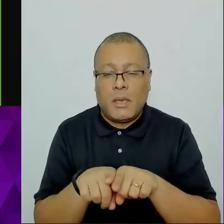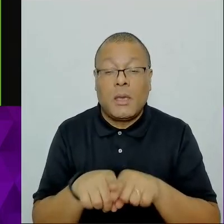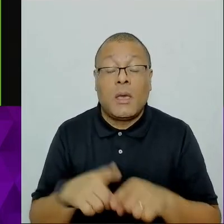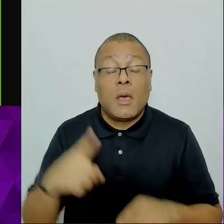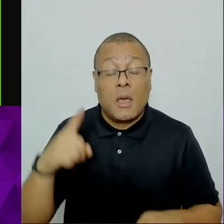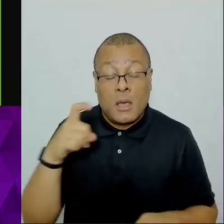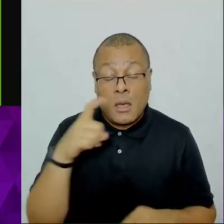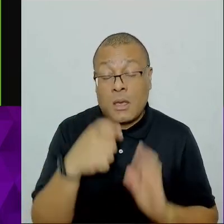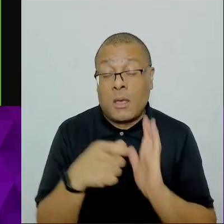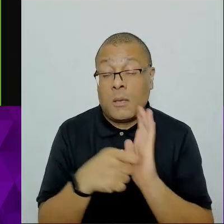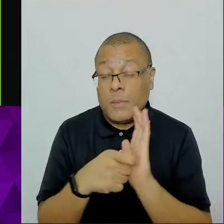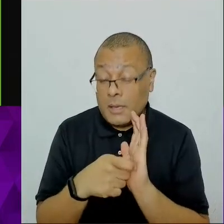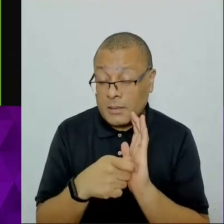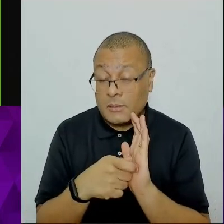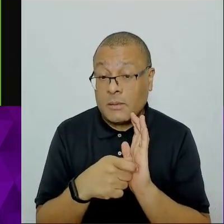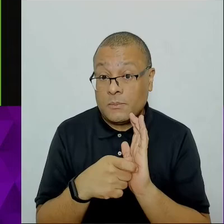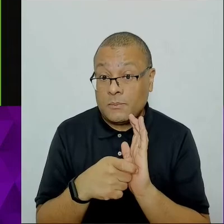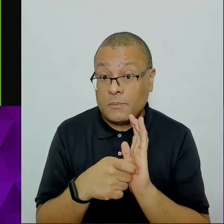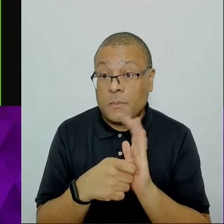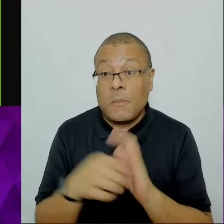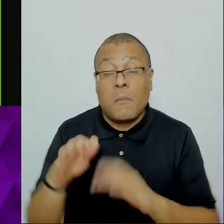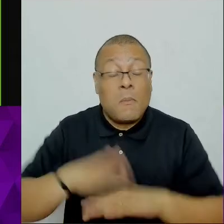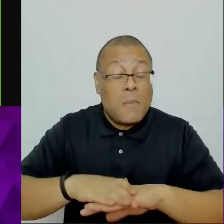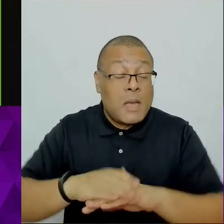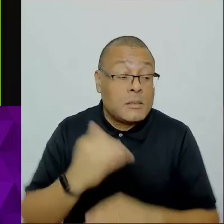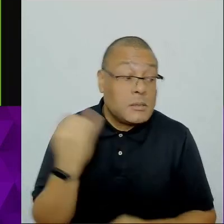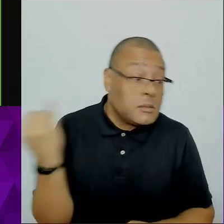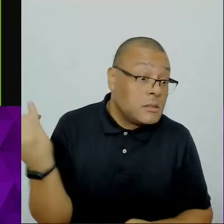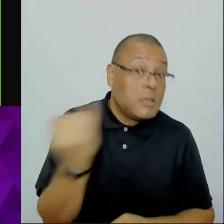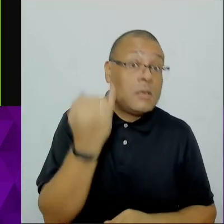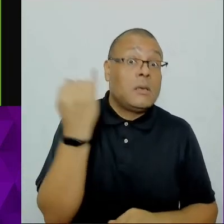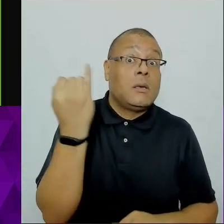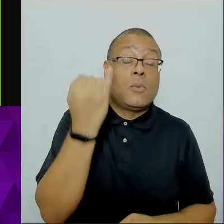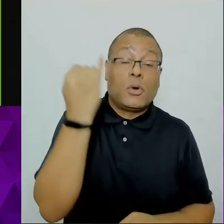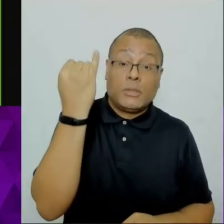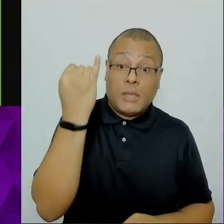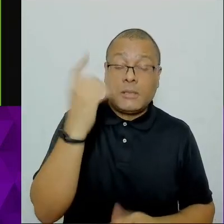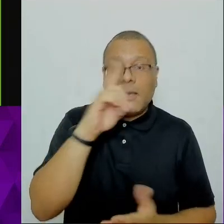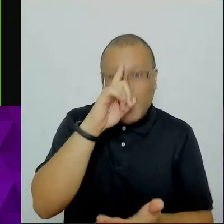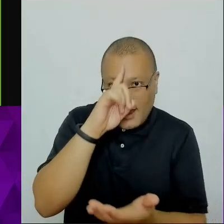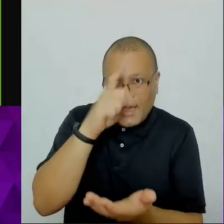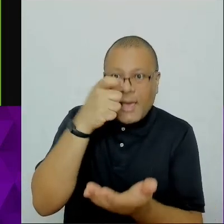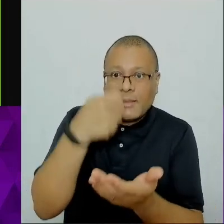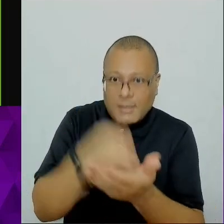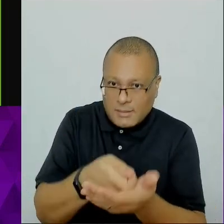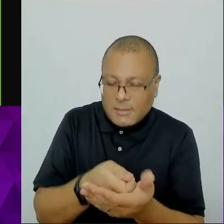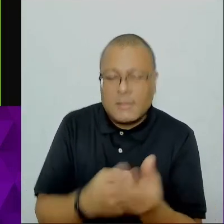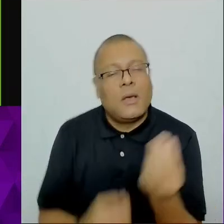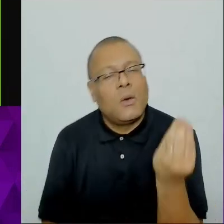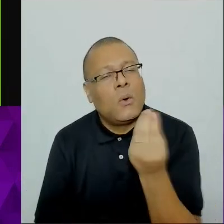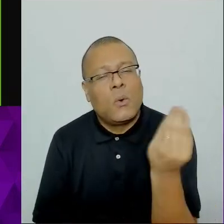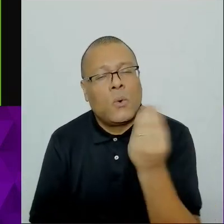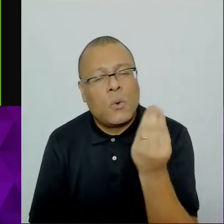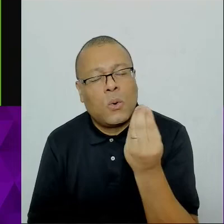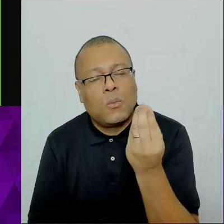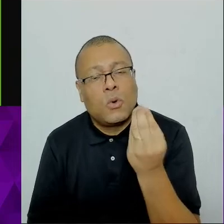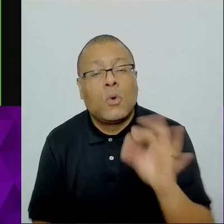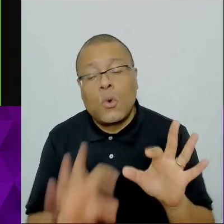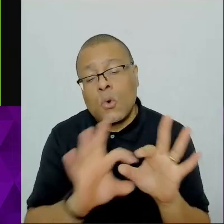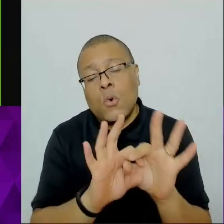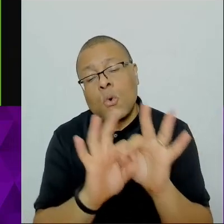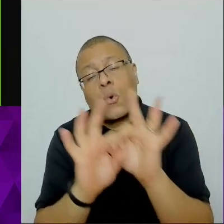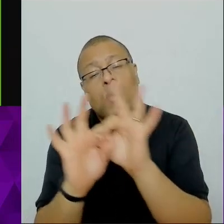complexas. Mas o mais importante disso tudo é tomar decisões baseadas no seu contexto e nas